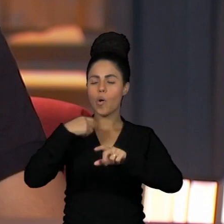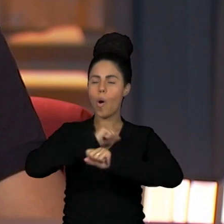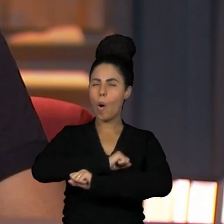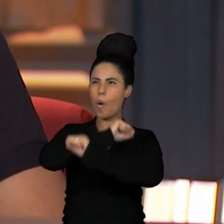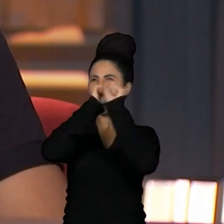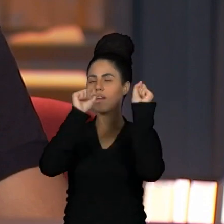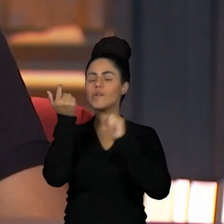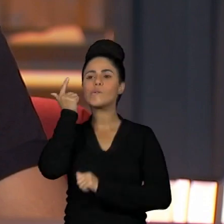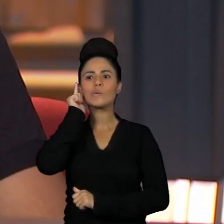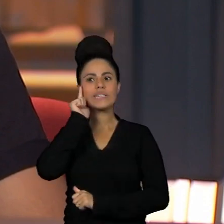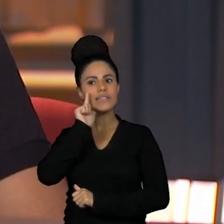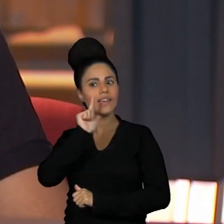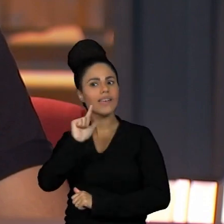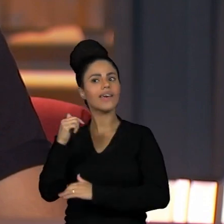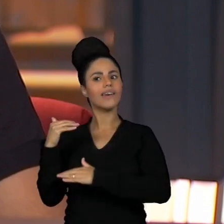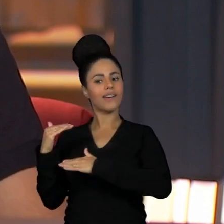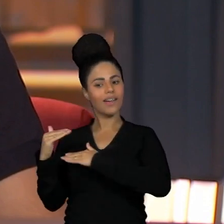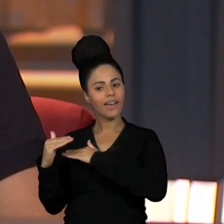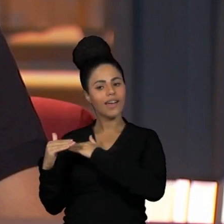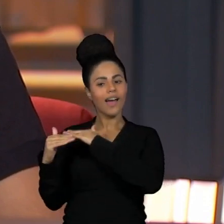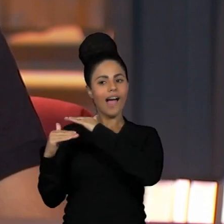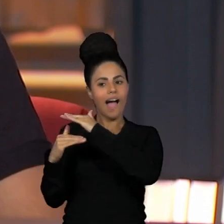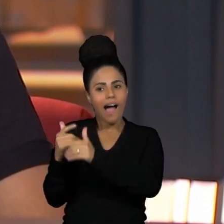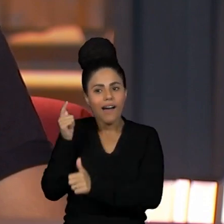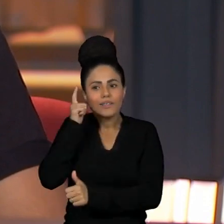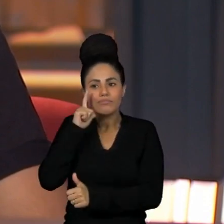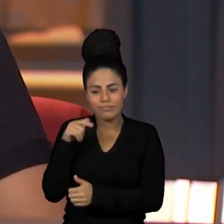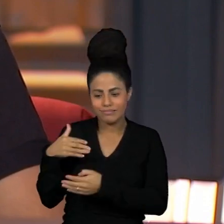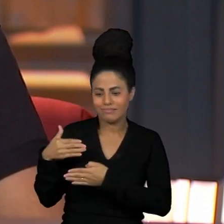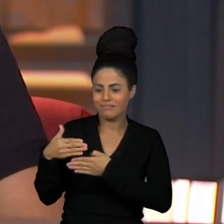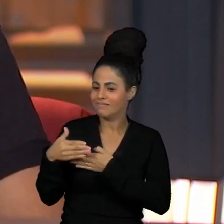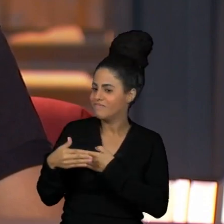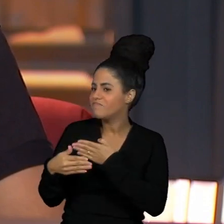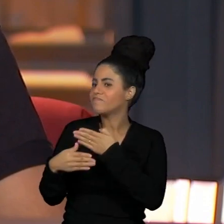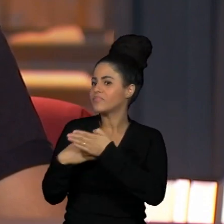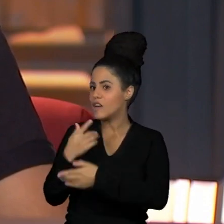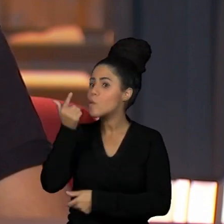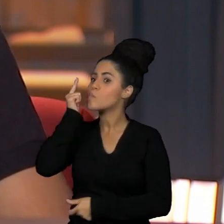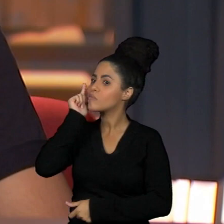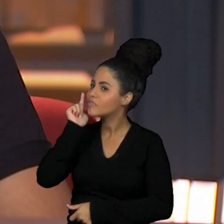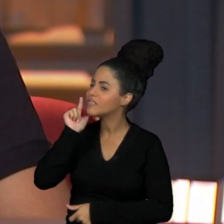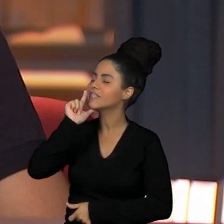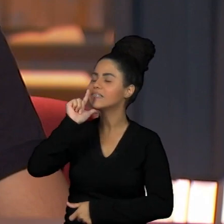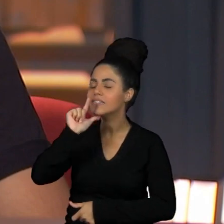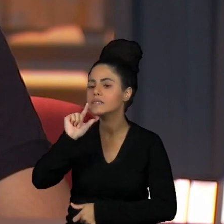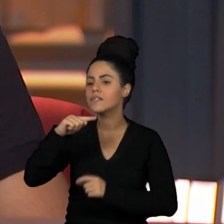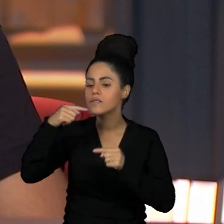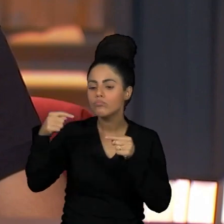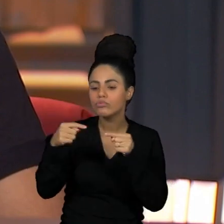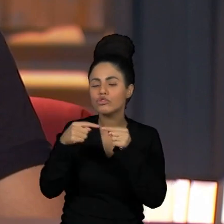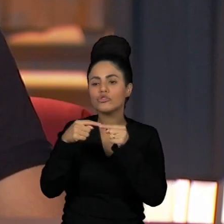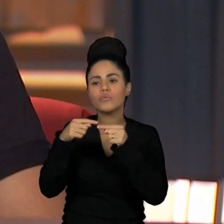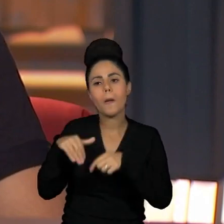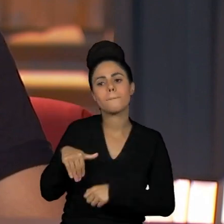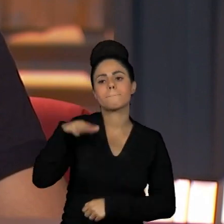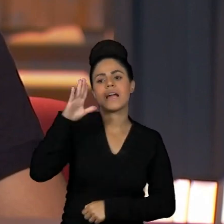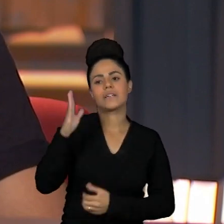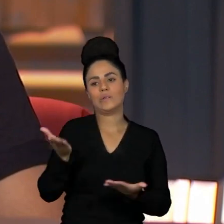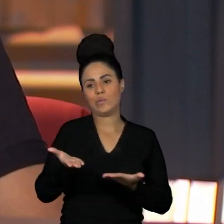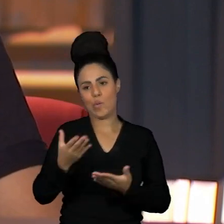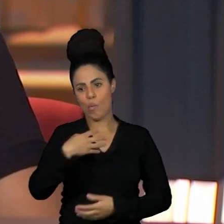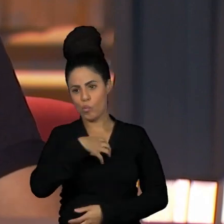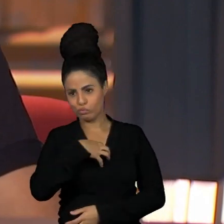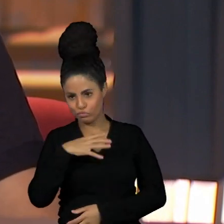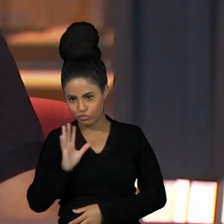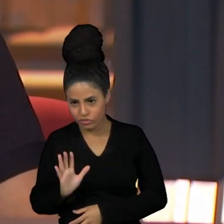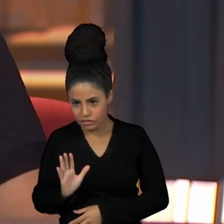conseguindo. Né? Então é um passo de cada vez. Mas assim, eu tenho objetivos muito maiores do que só